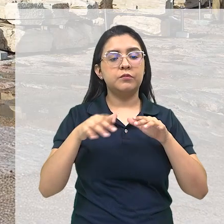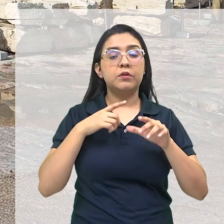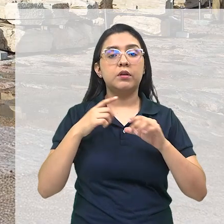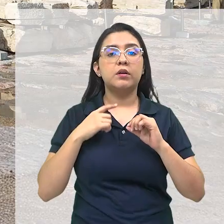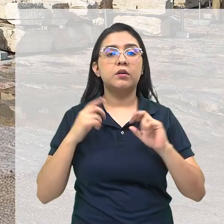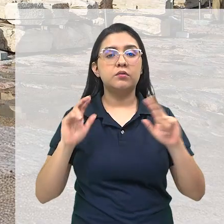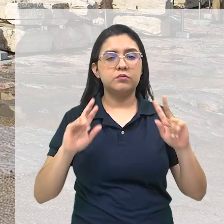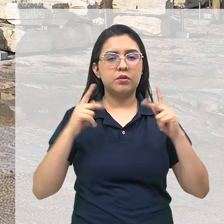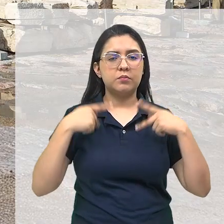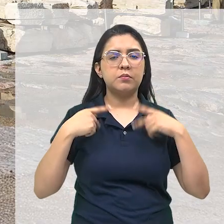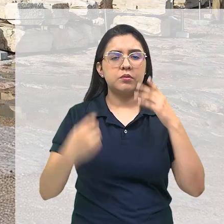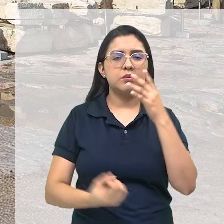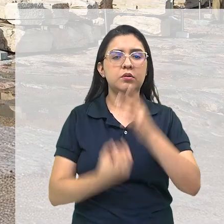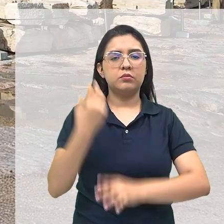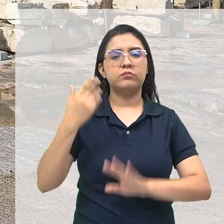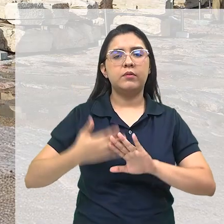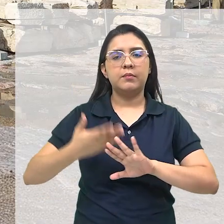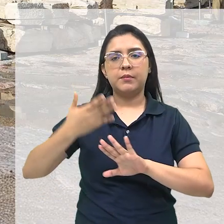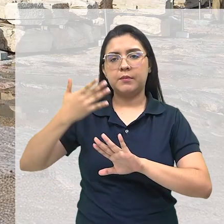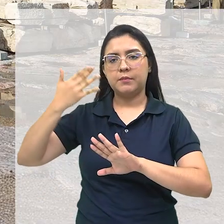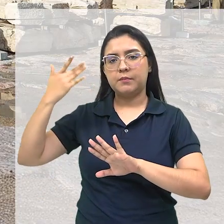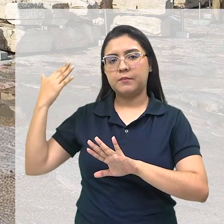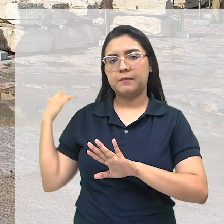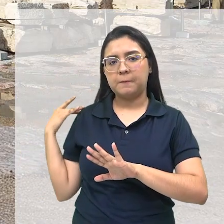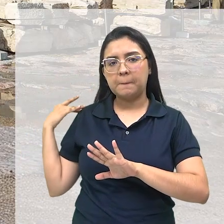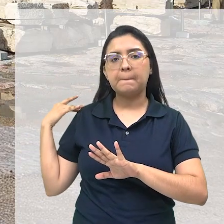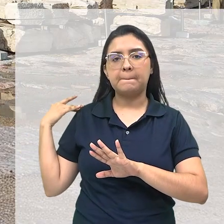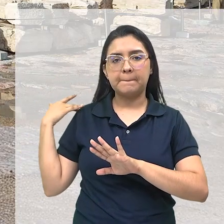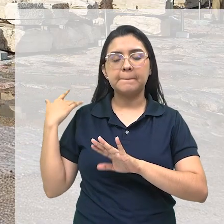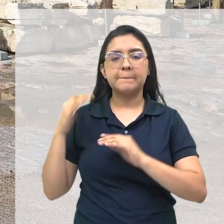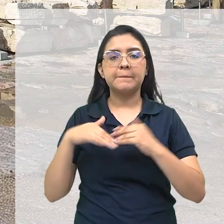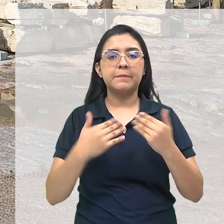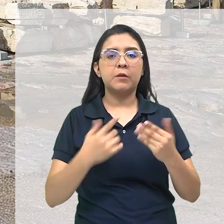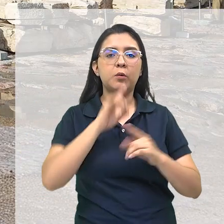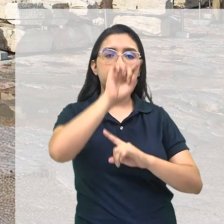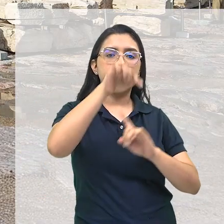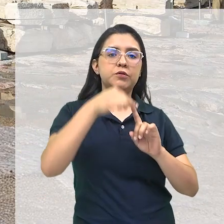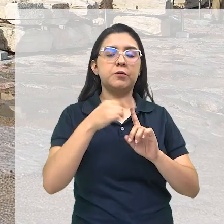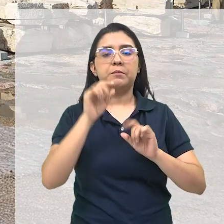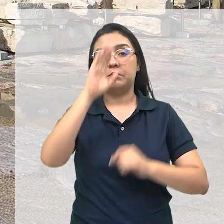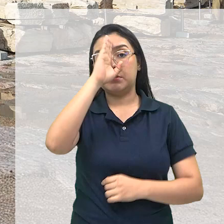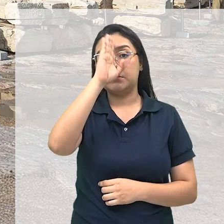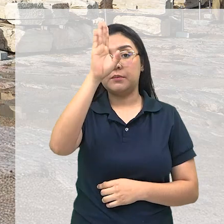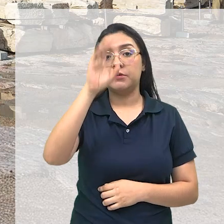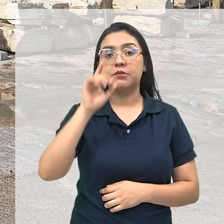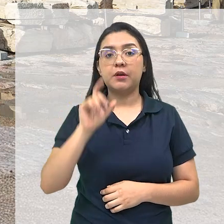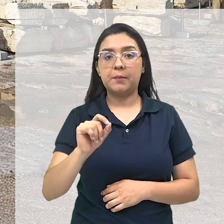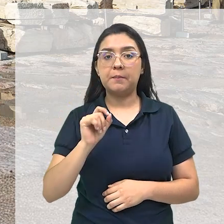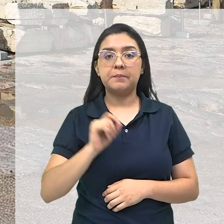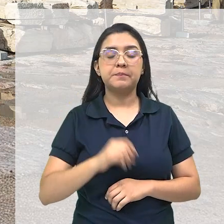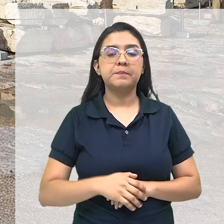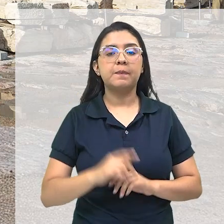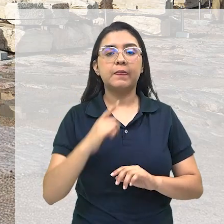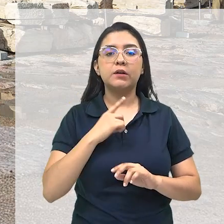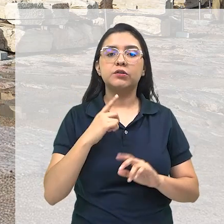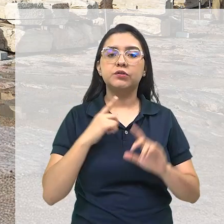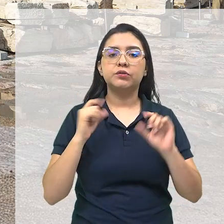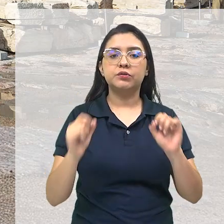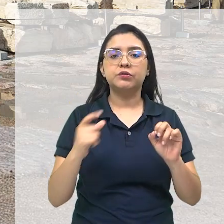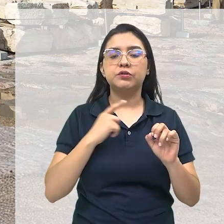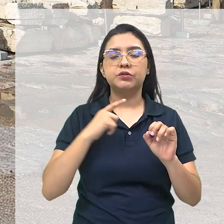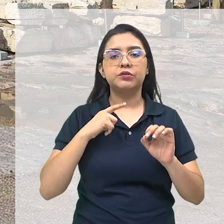ao longo de muito tempo, desde os seus primórdios, com o objetivo, principalmente, de